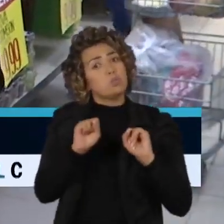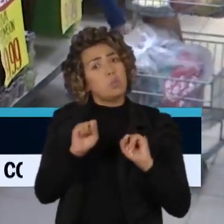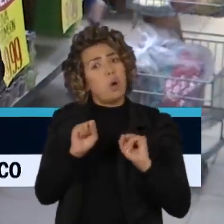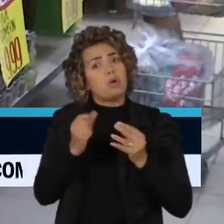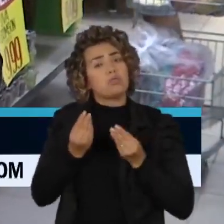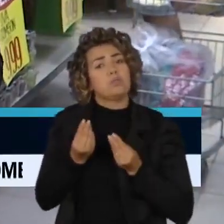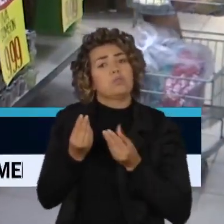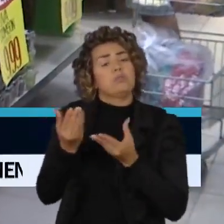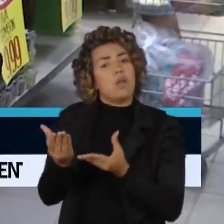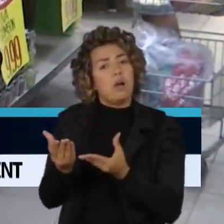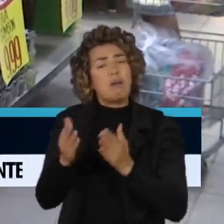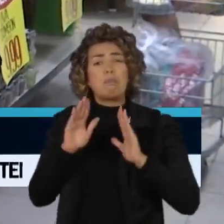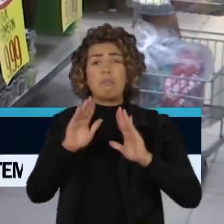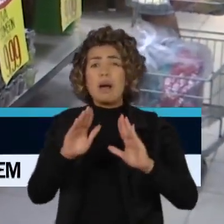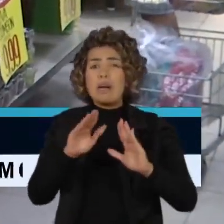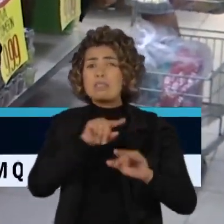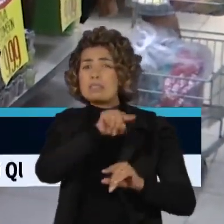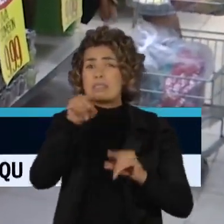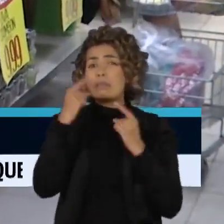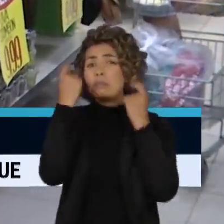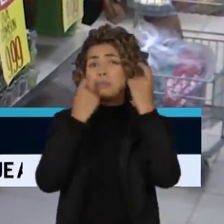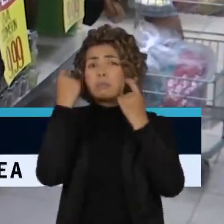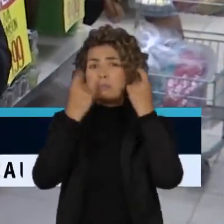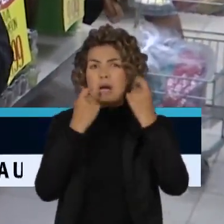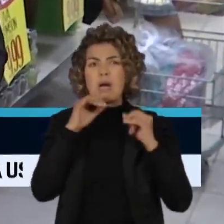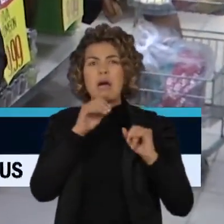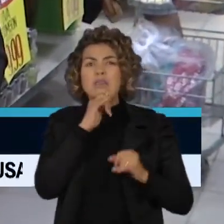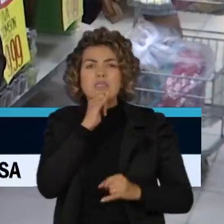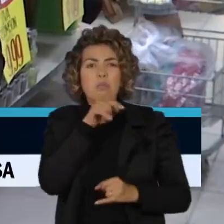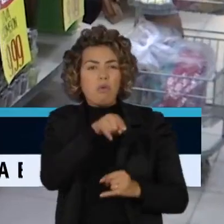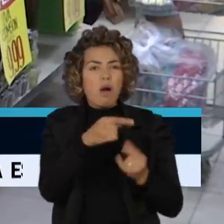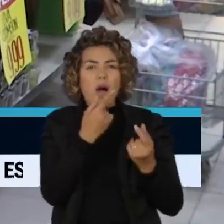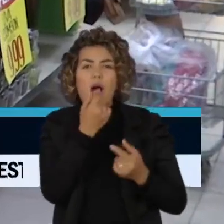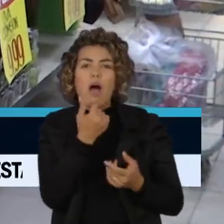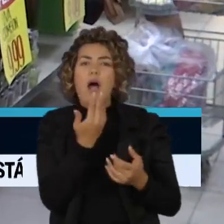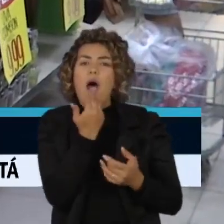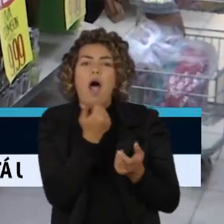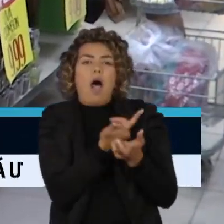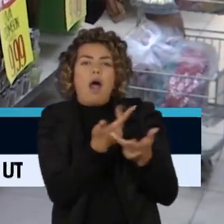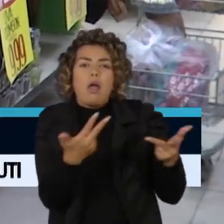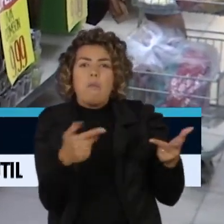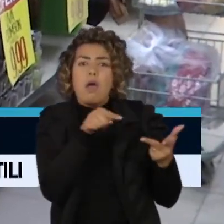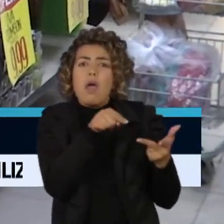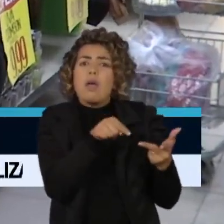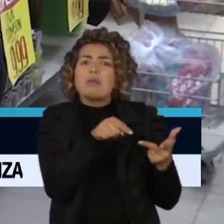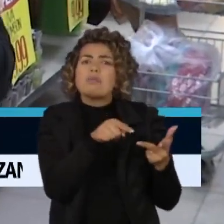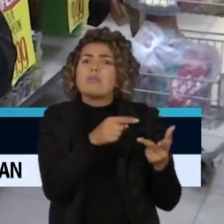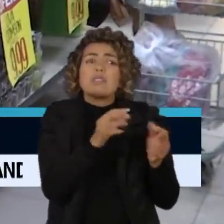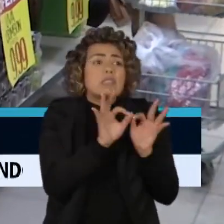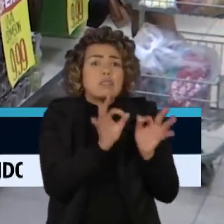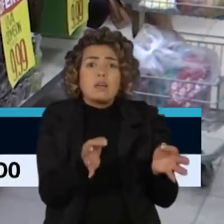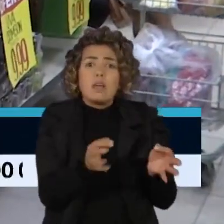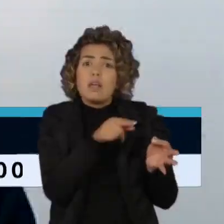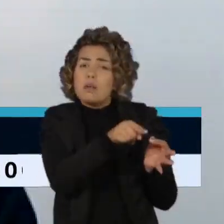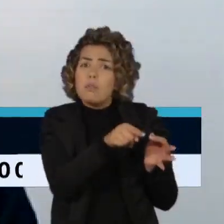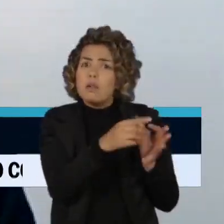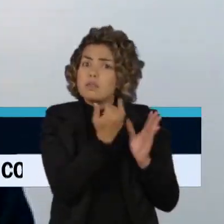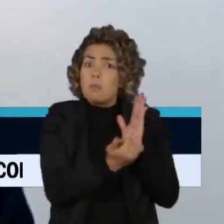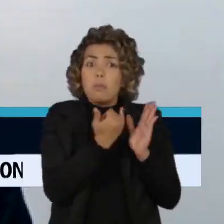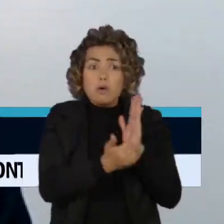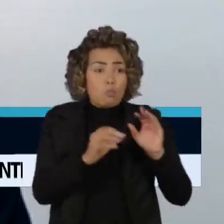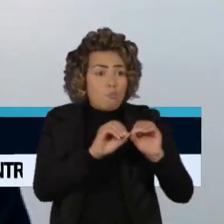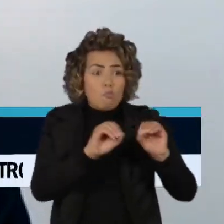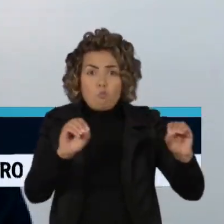poderá ver aumento significativos nos preços dos alimentos básicos que hoje tem impostos baixos ou até isentos